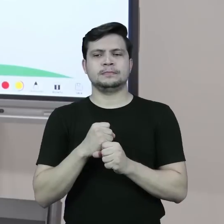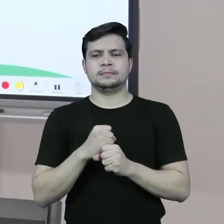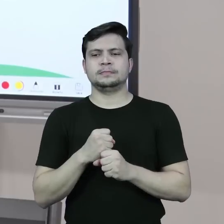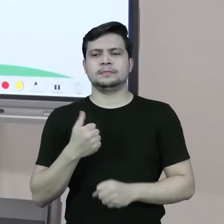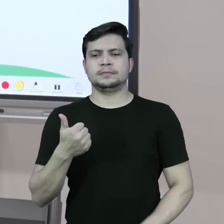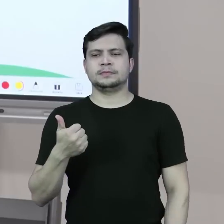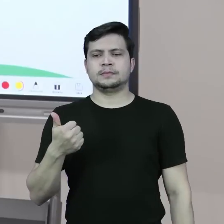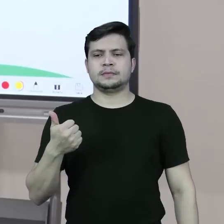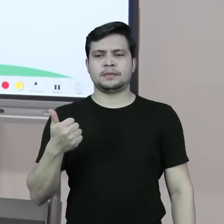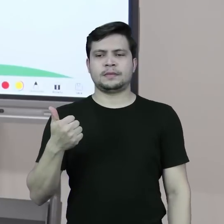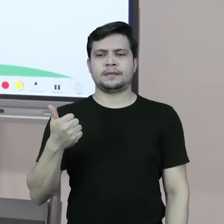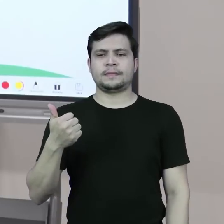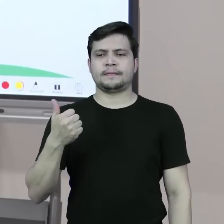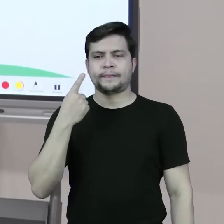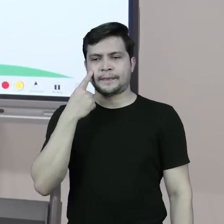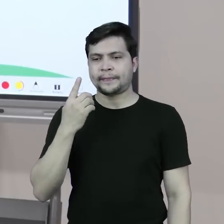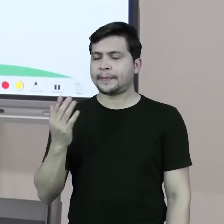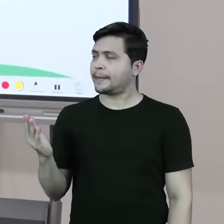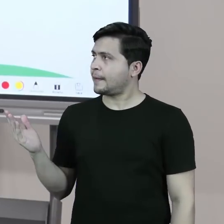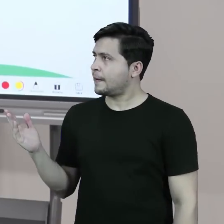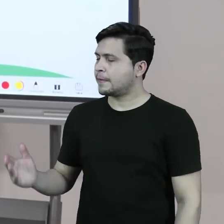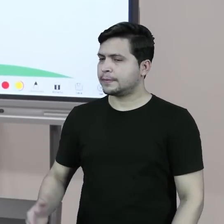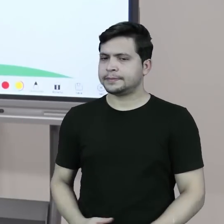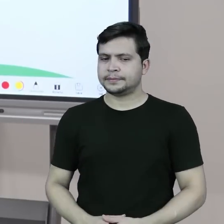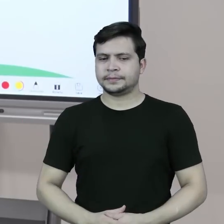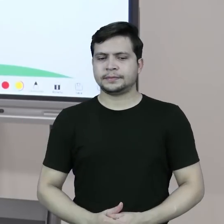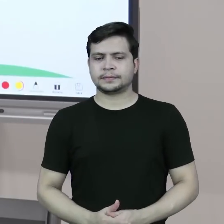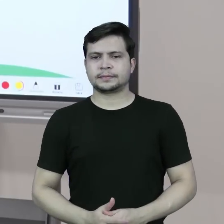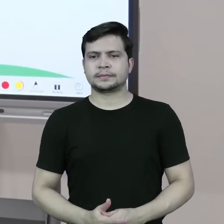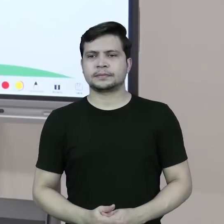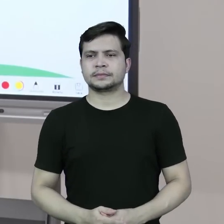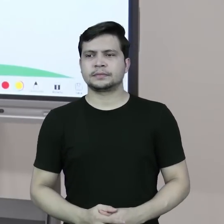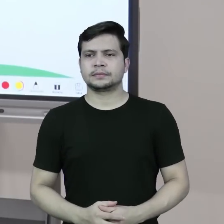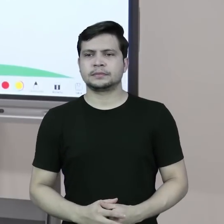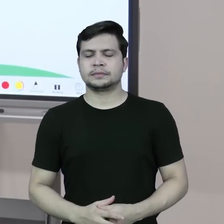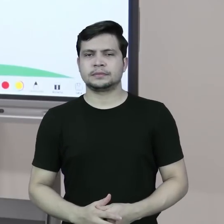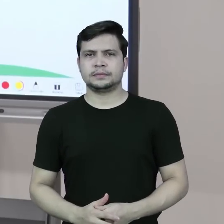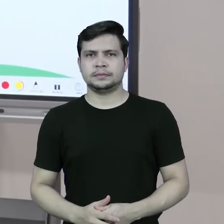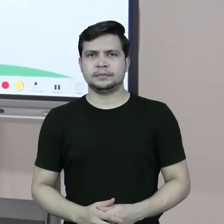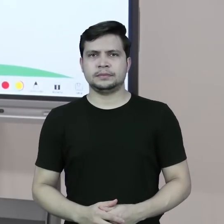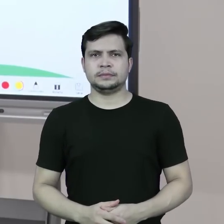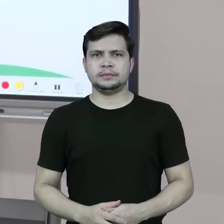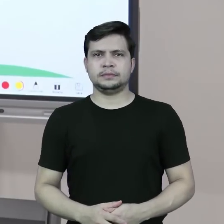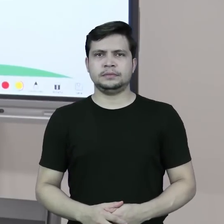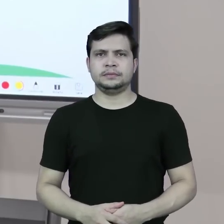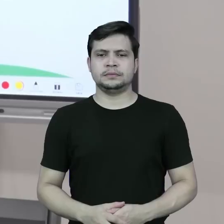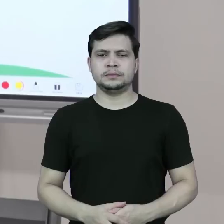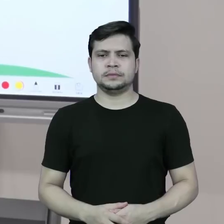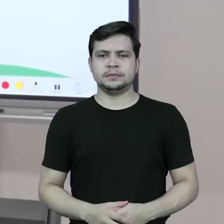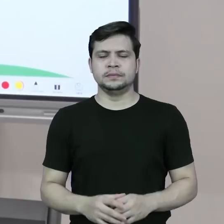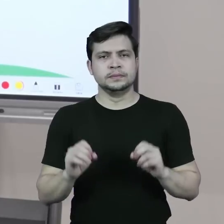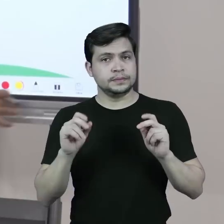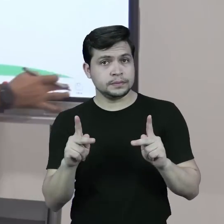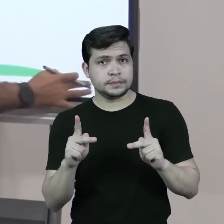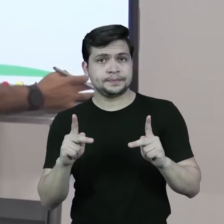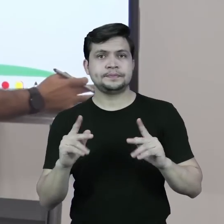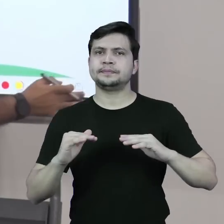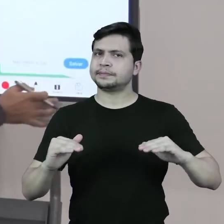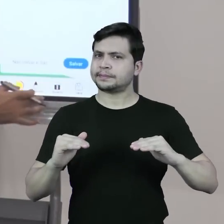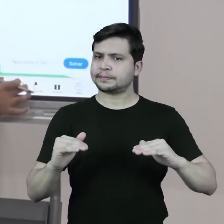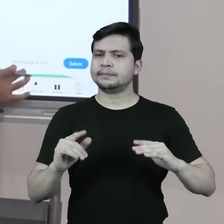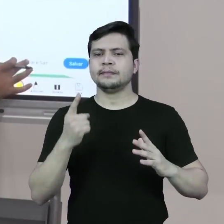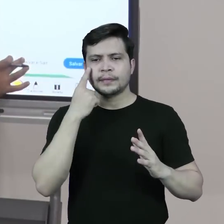sair contando, professor? Valores pequenos, quantidades pequenas, até que ainda vai. Mas quando eu tenho muitos valores, eu vou perder muito tempo fazendo